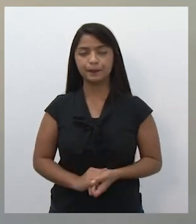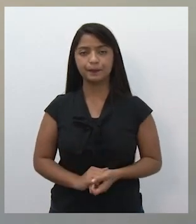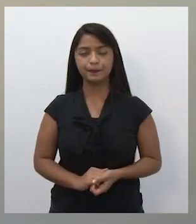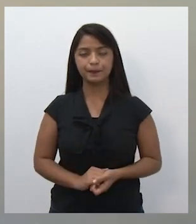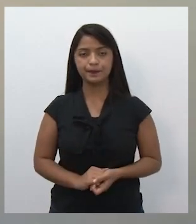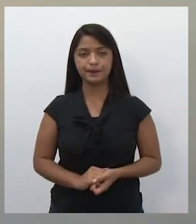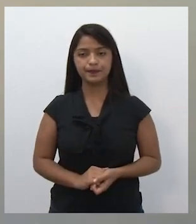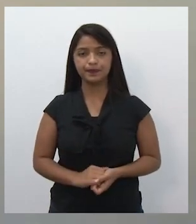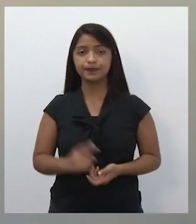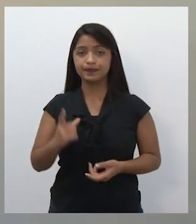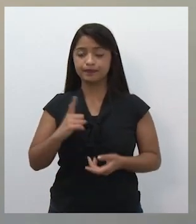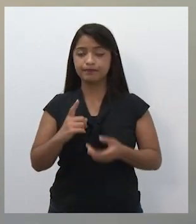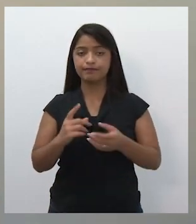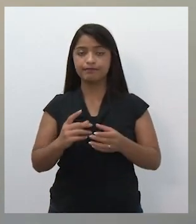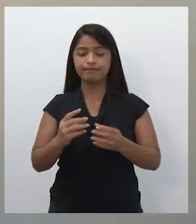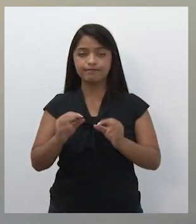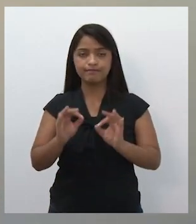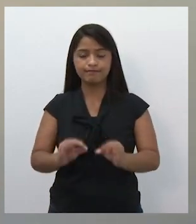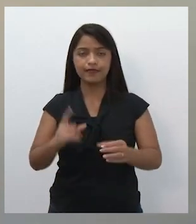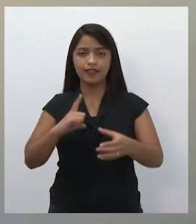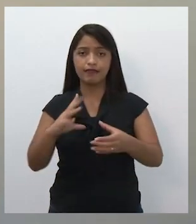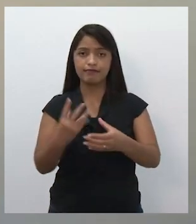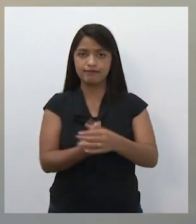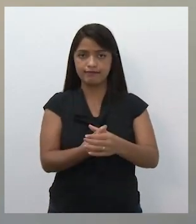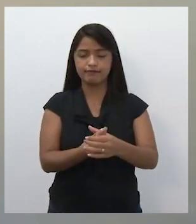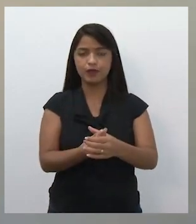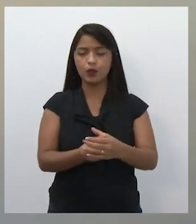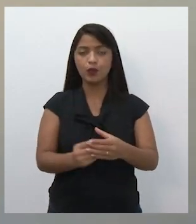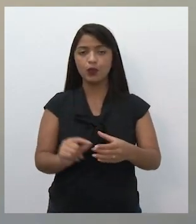estar imbricada, né,